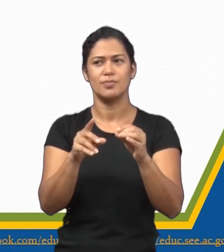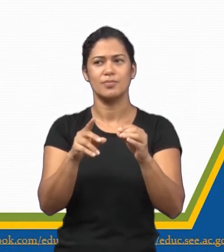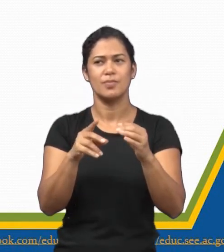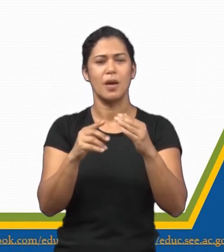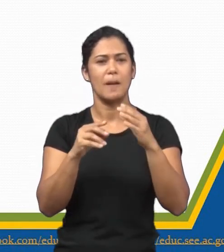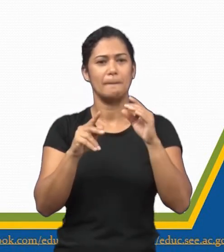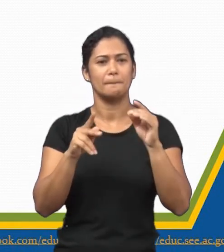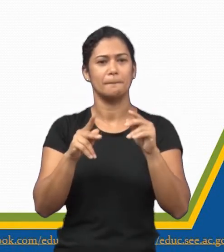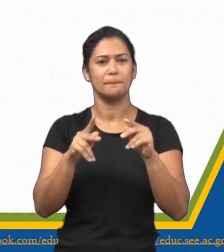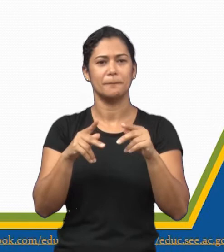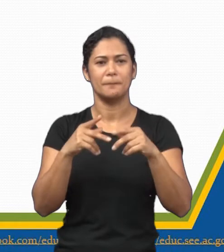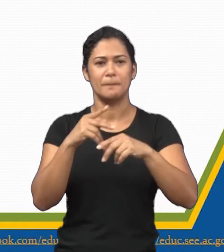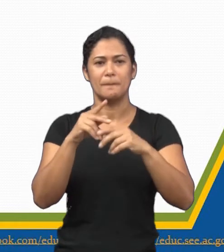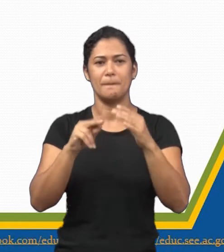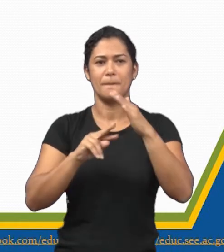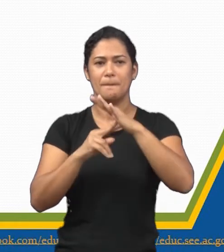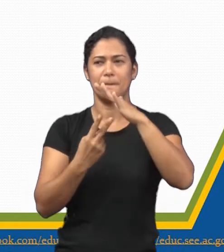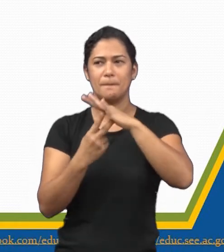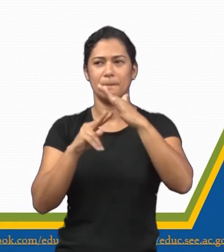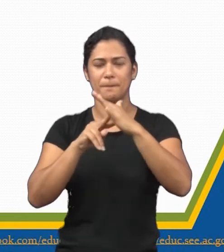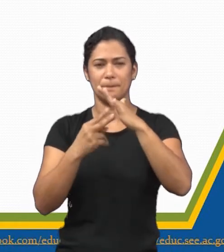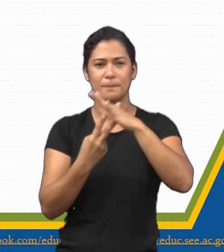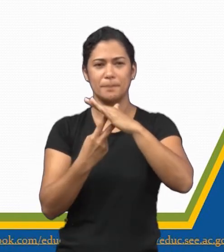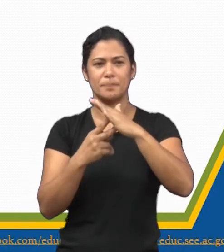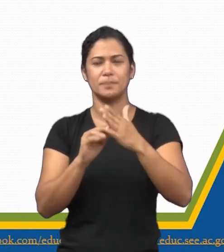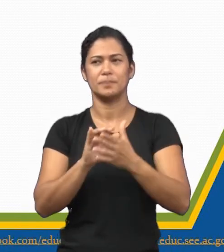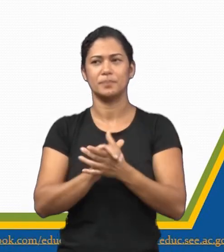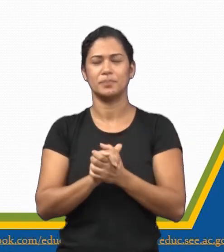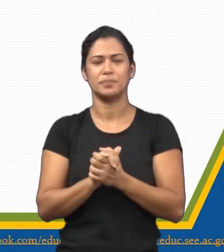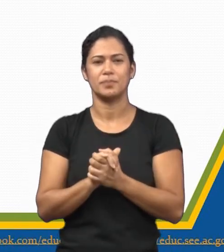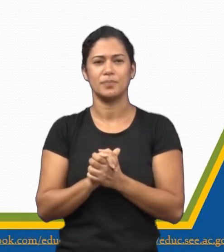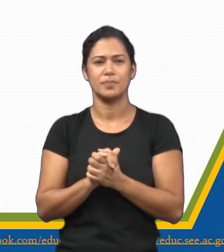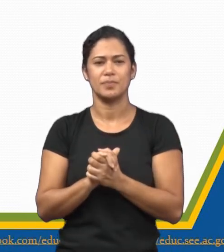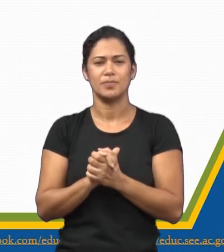parques e praças. O que poderíamos encontrar?